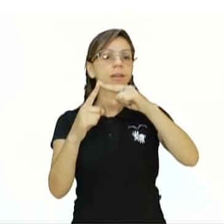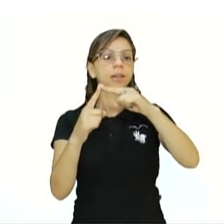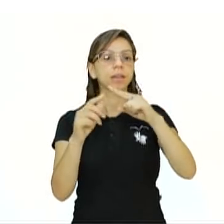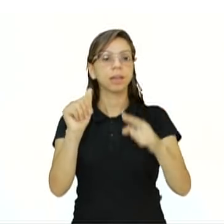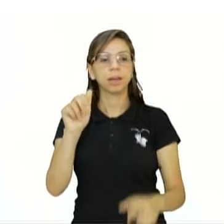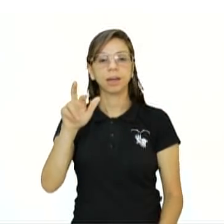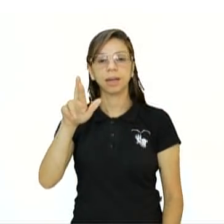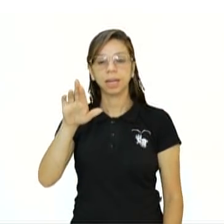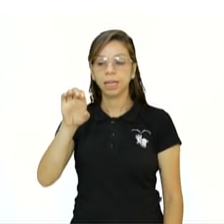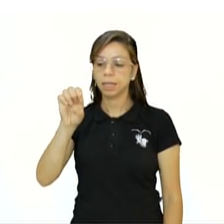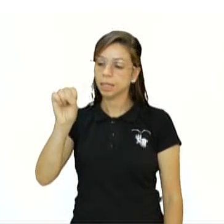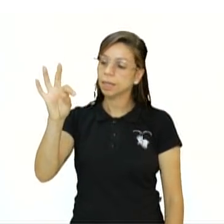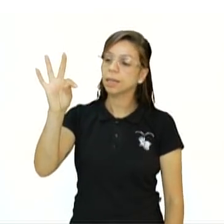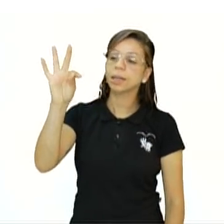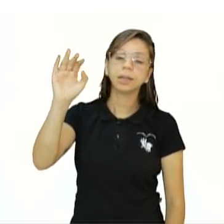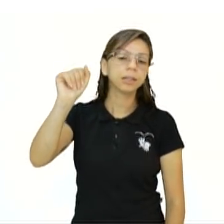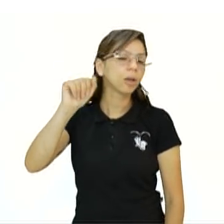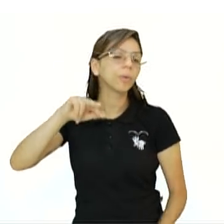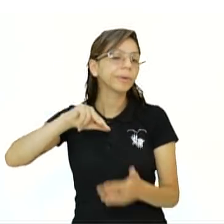esses elementos?